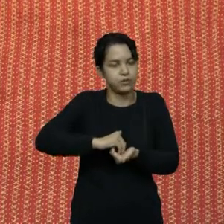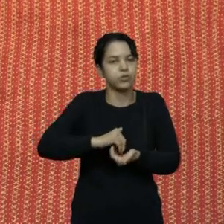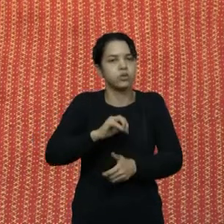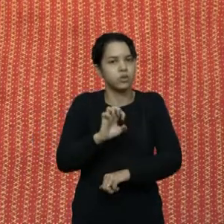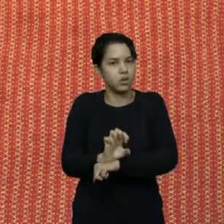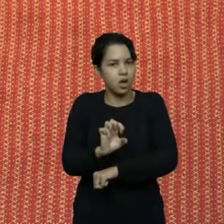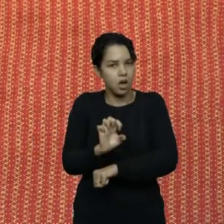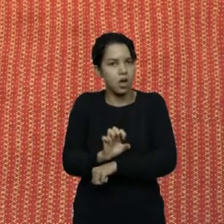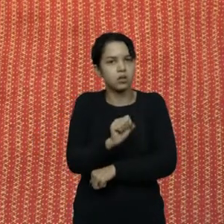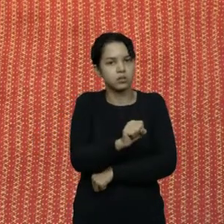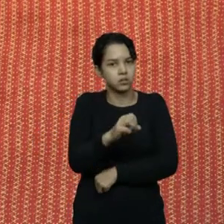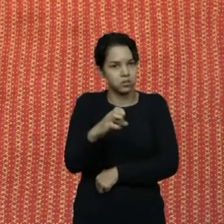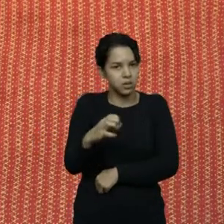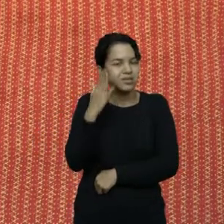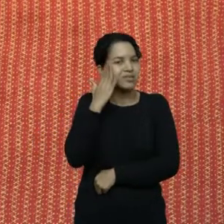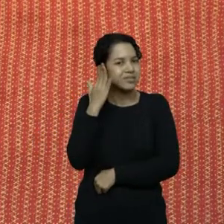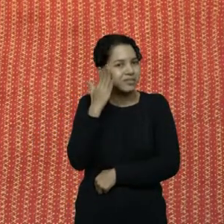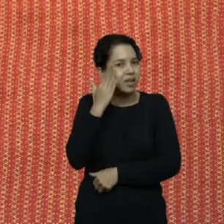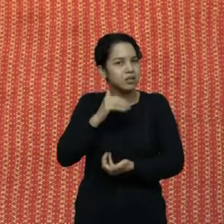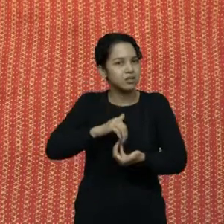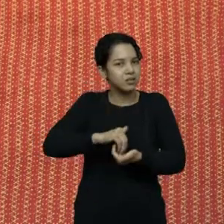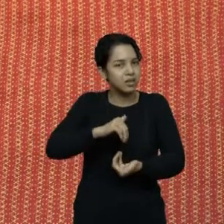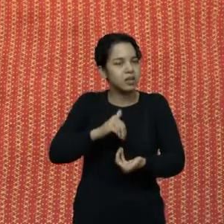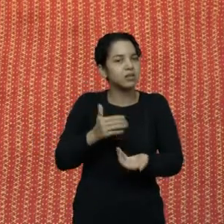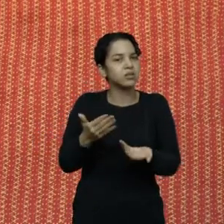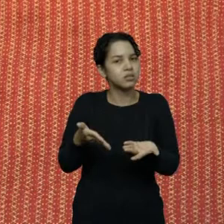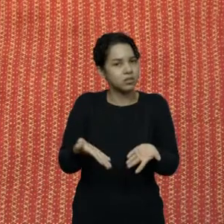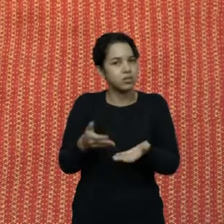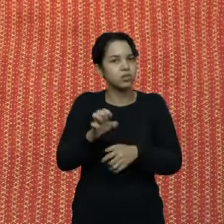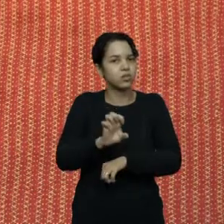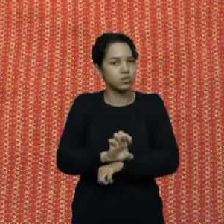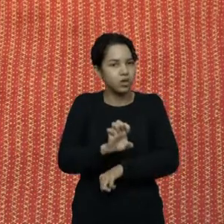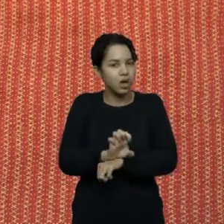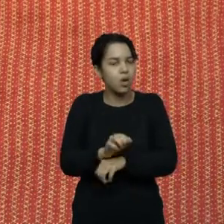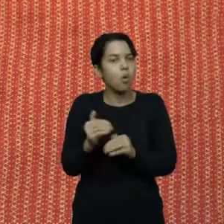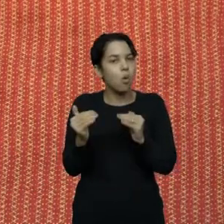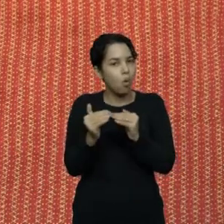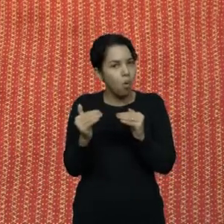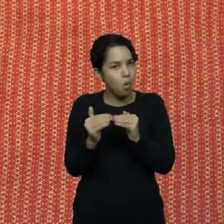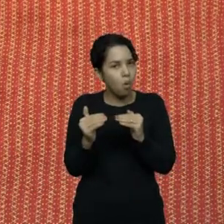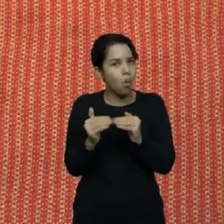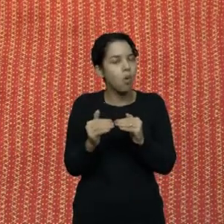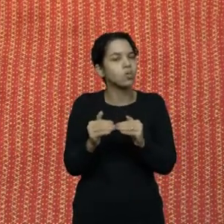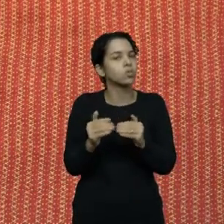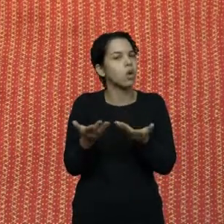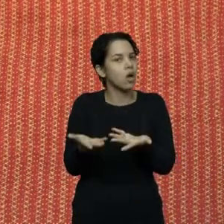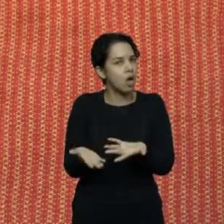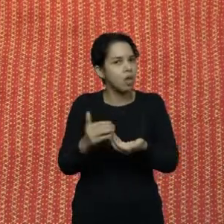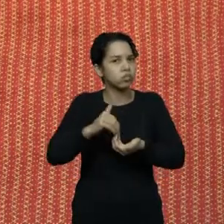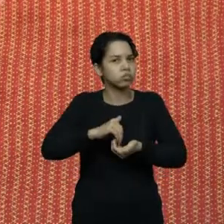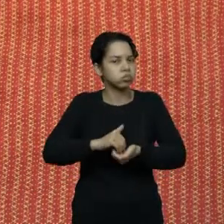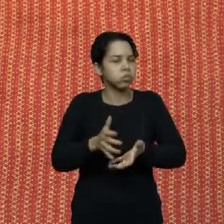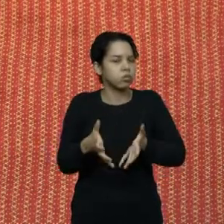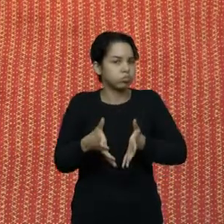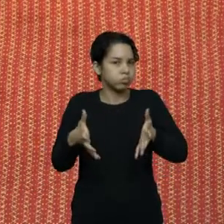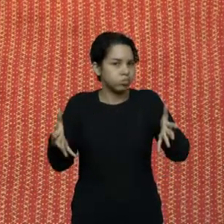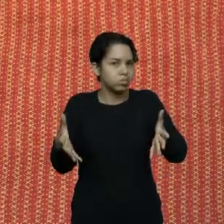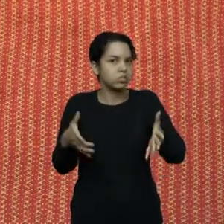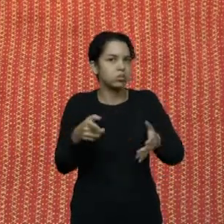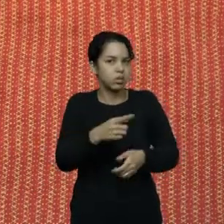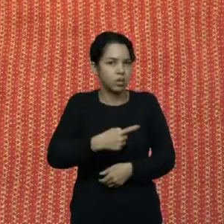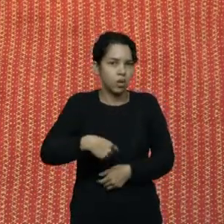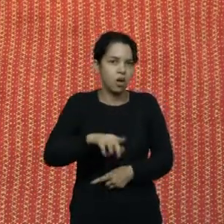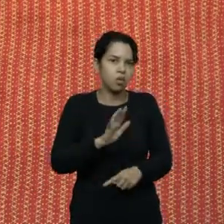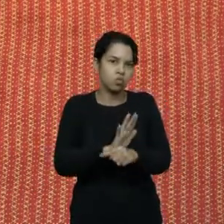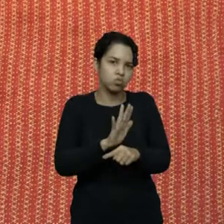servidores da Defesa Civil do nosso Estado inclusive concordo que a nossa difícil é essa e renomado inclusive buscado aqui para levar